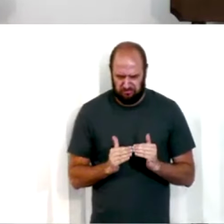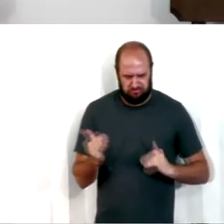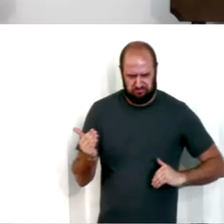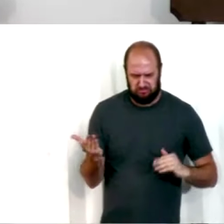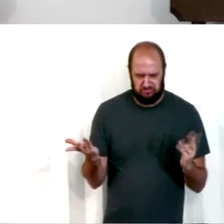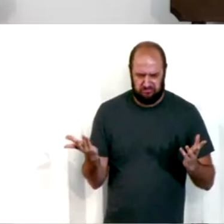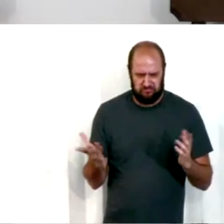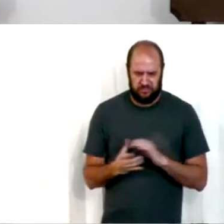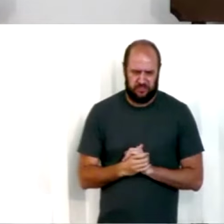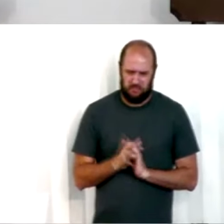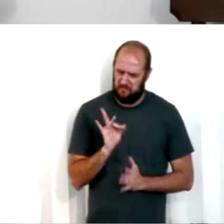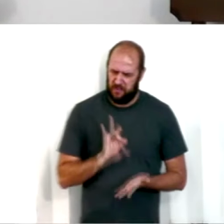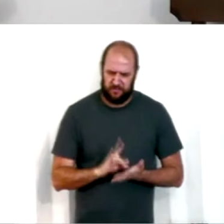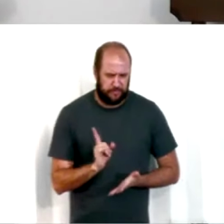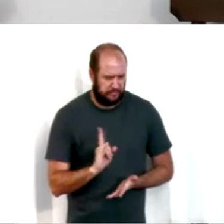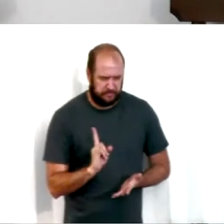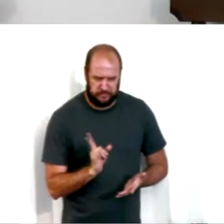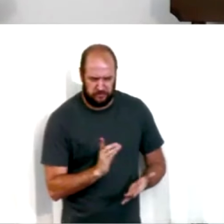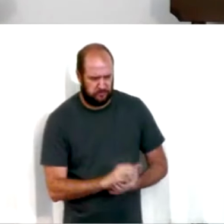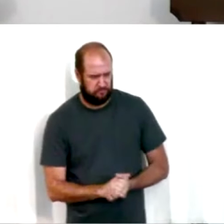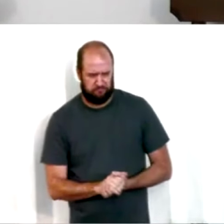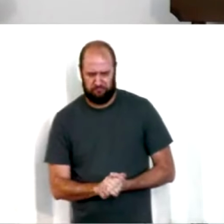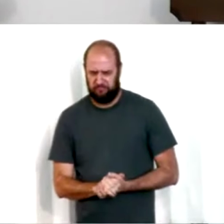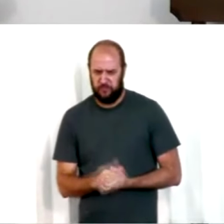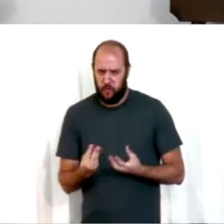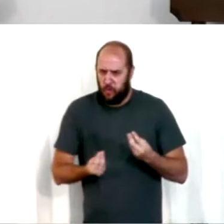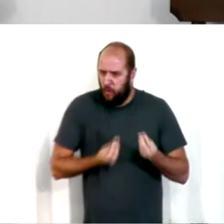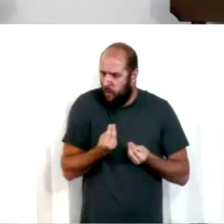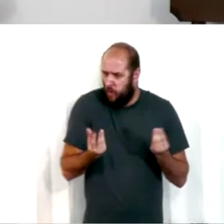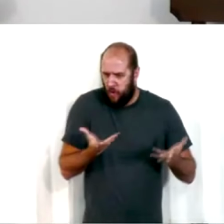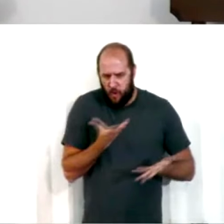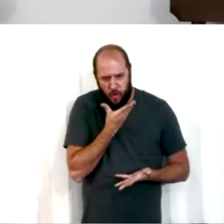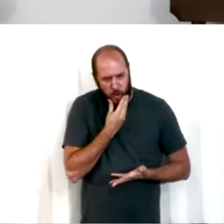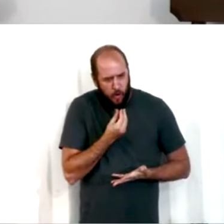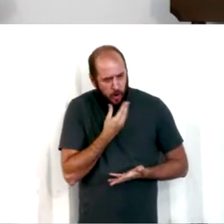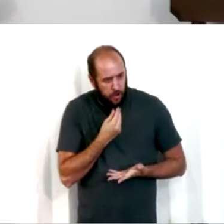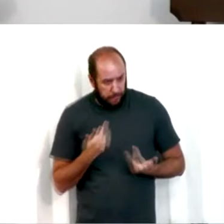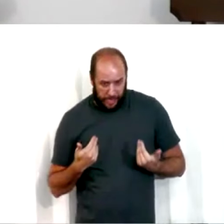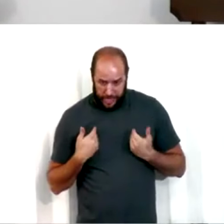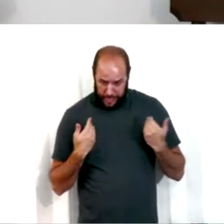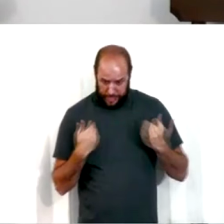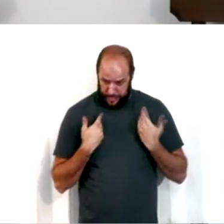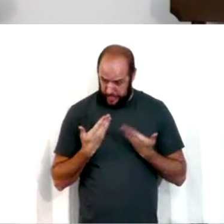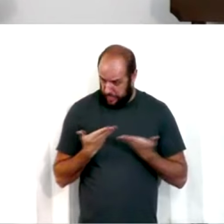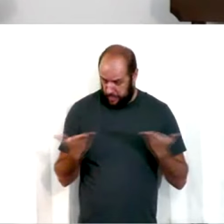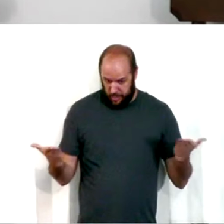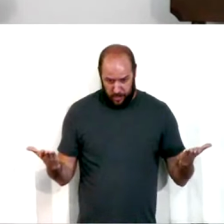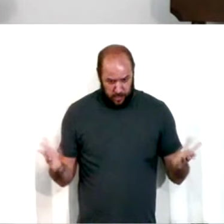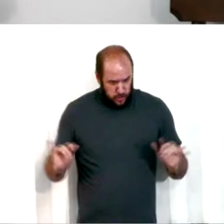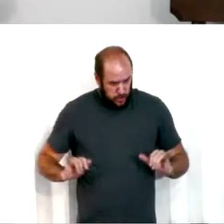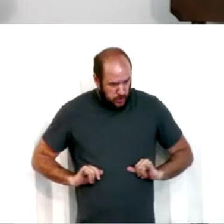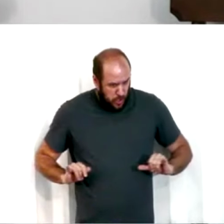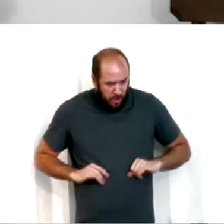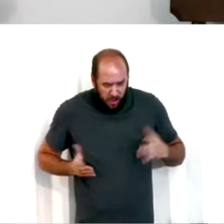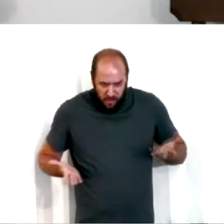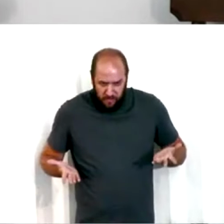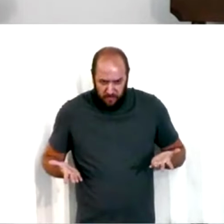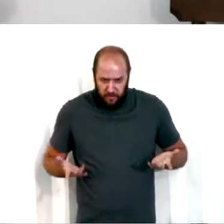verdade. Não é possível. Como é que um homem sente alegria em sofrer?